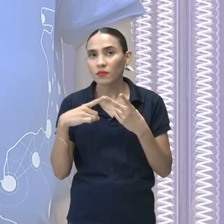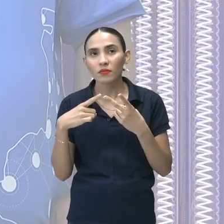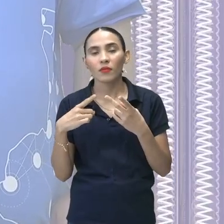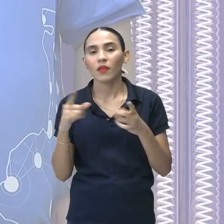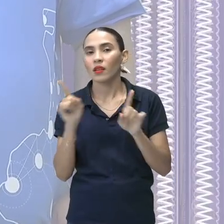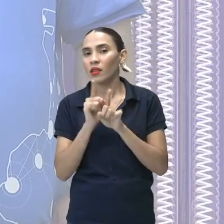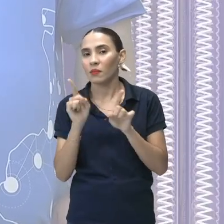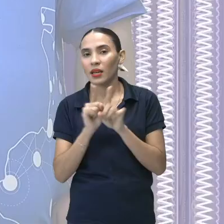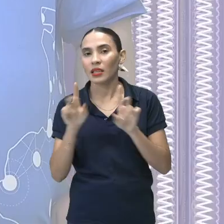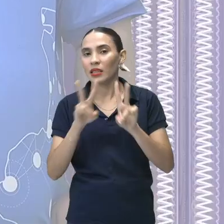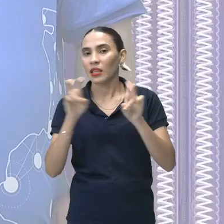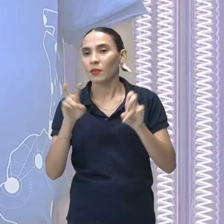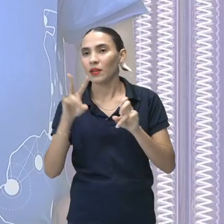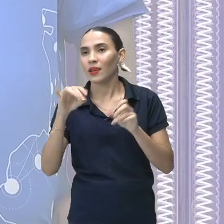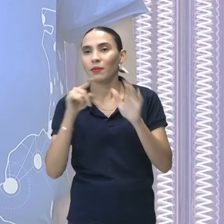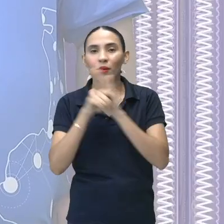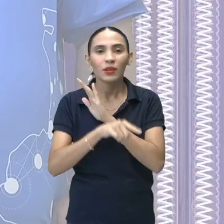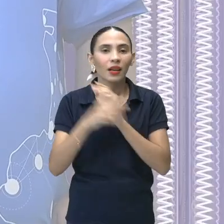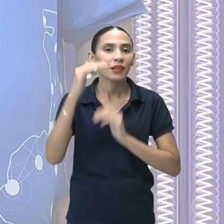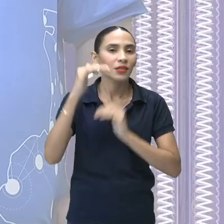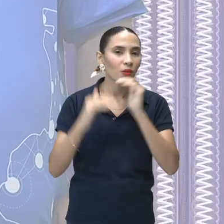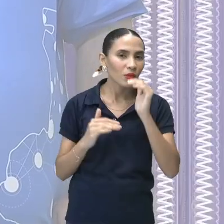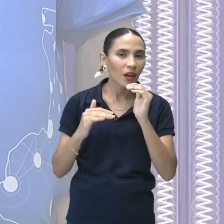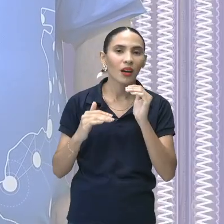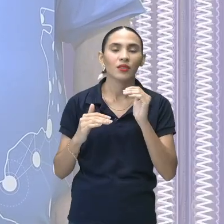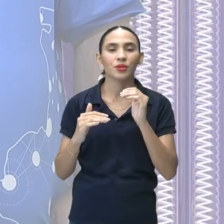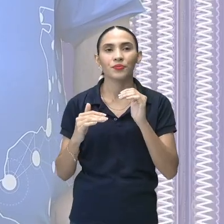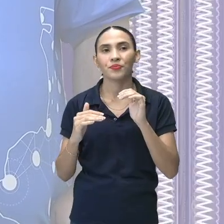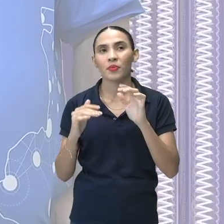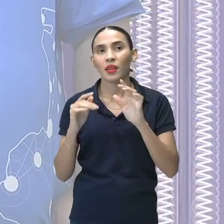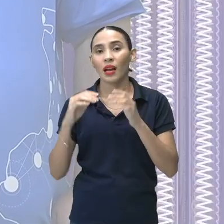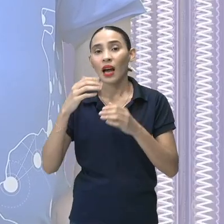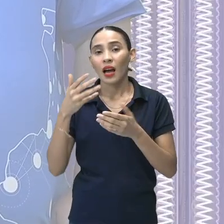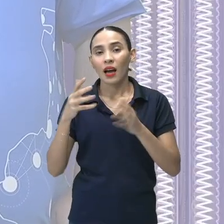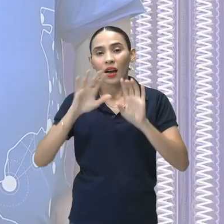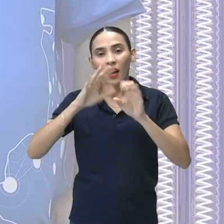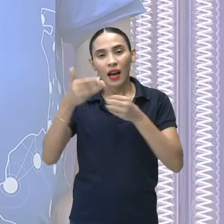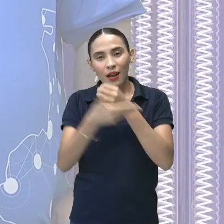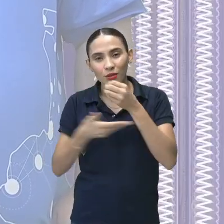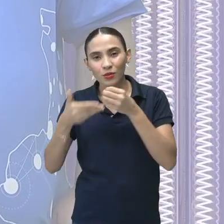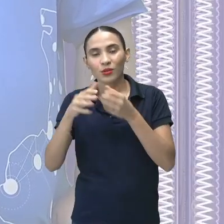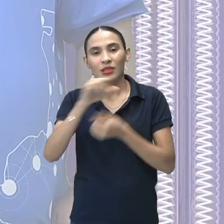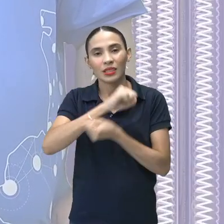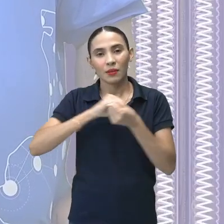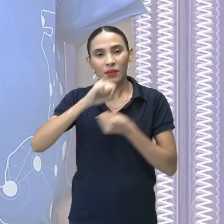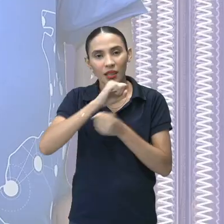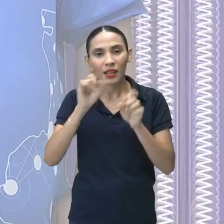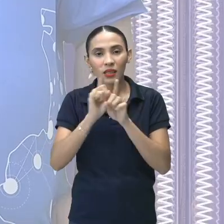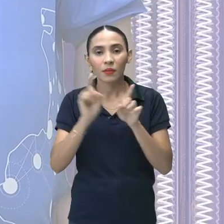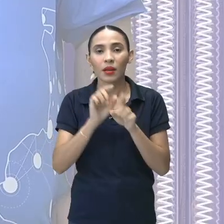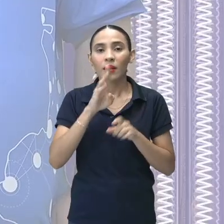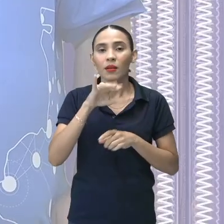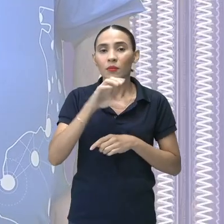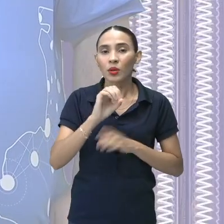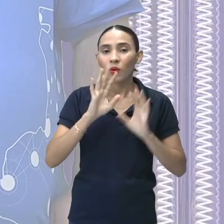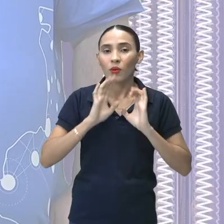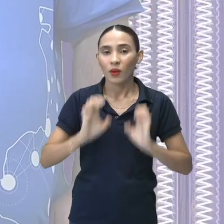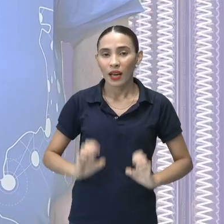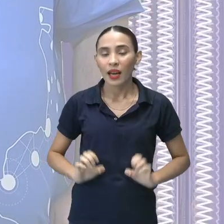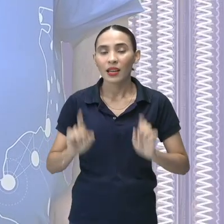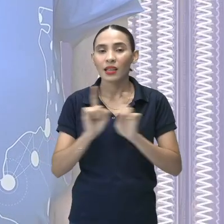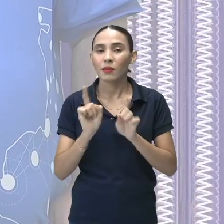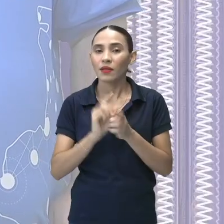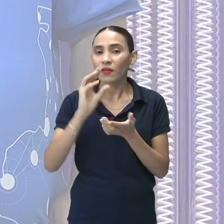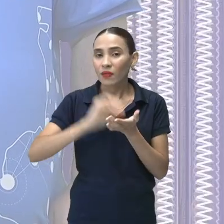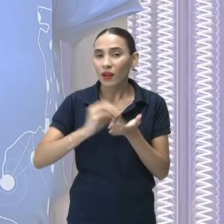problemas urgentes de nossa atualidade. E aqui requer muita atenção. E aqui eu quero